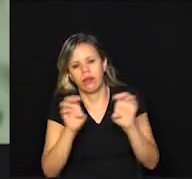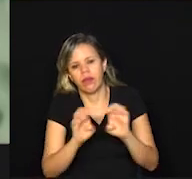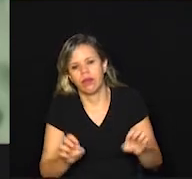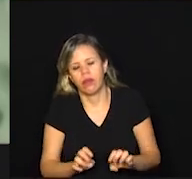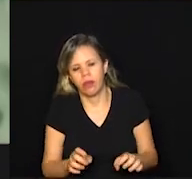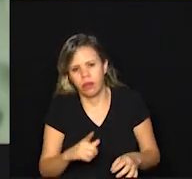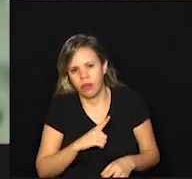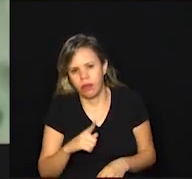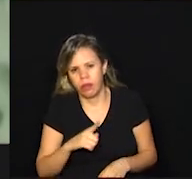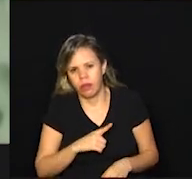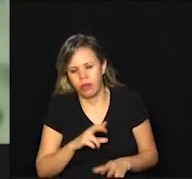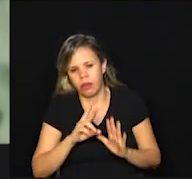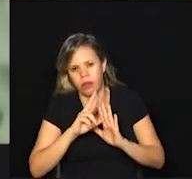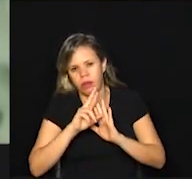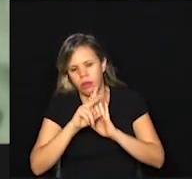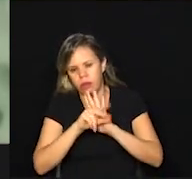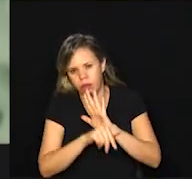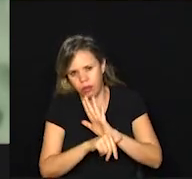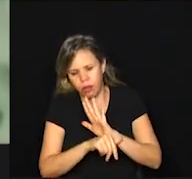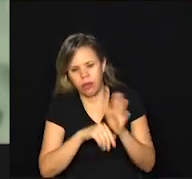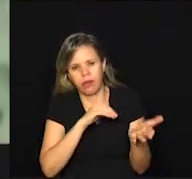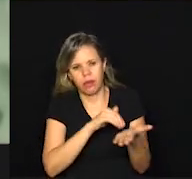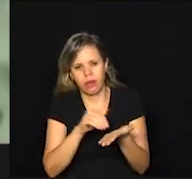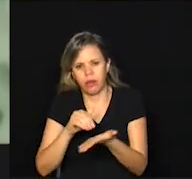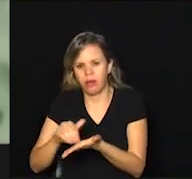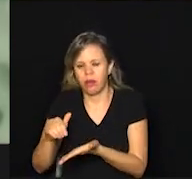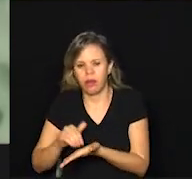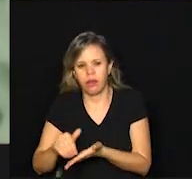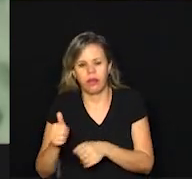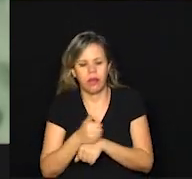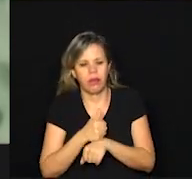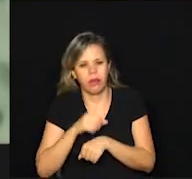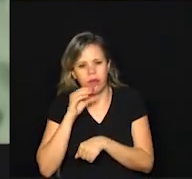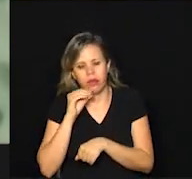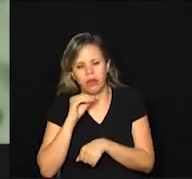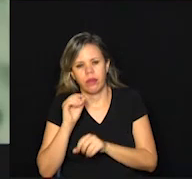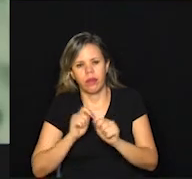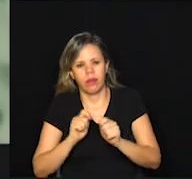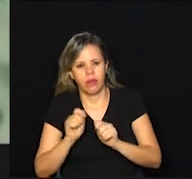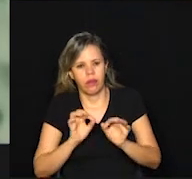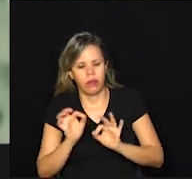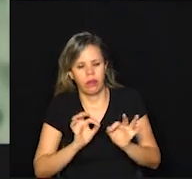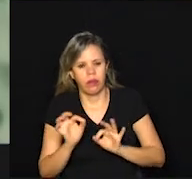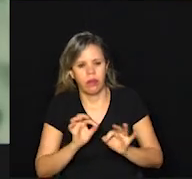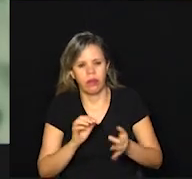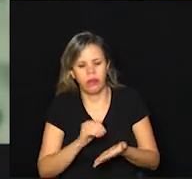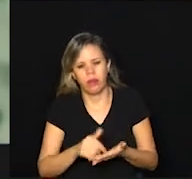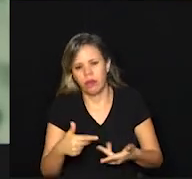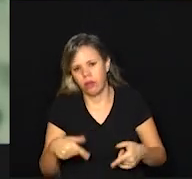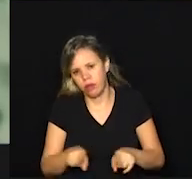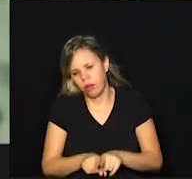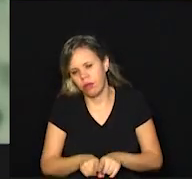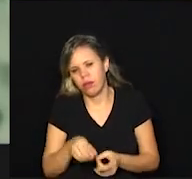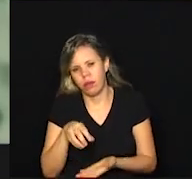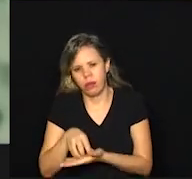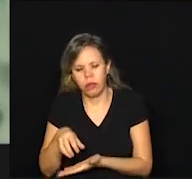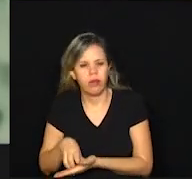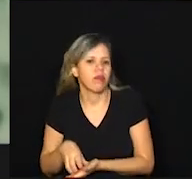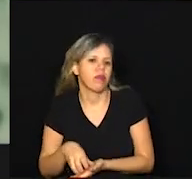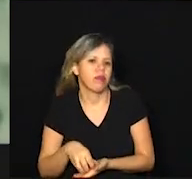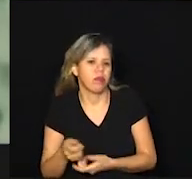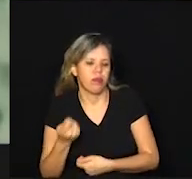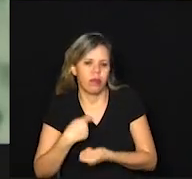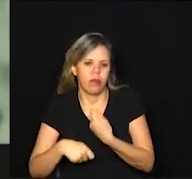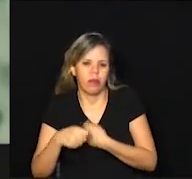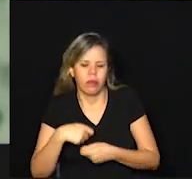ela tem aqui vários gabinetes né várias organizações E aí tem o gabinete secretário aí tem um departamento